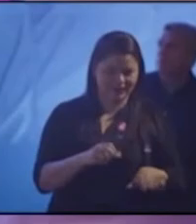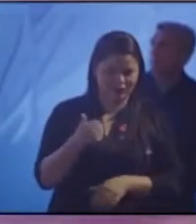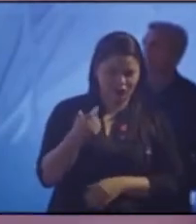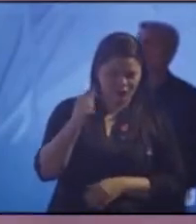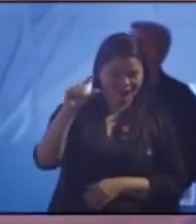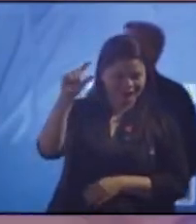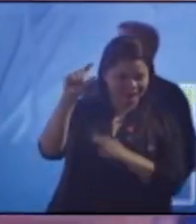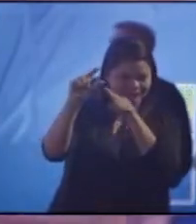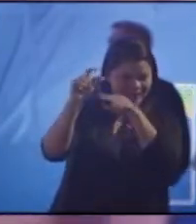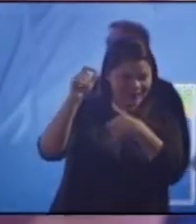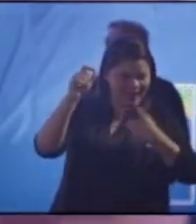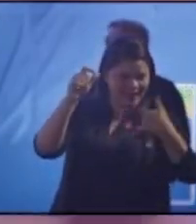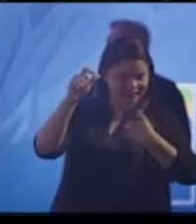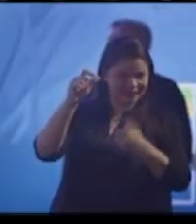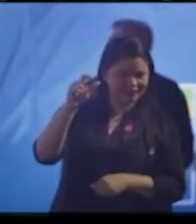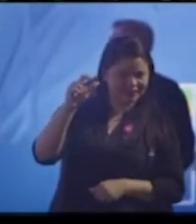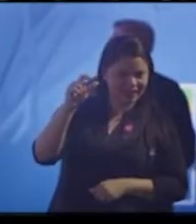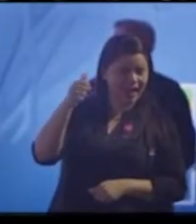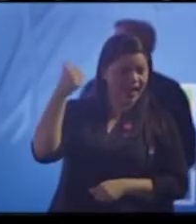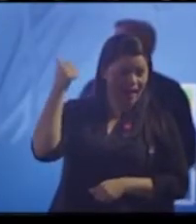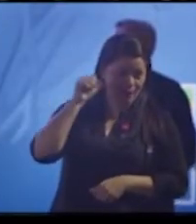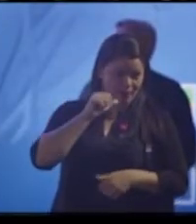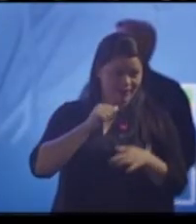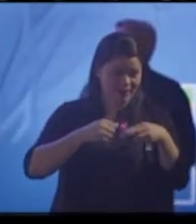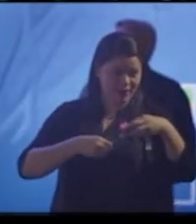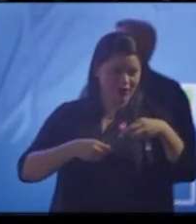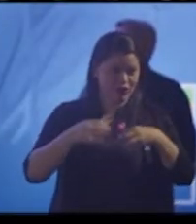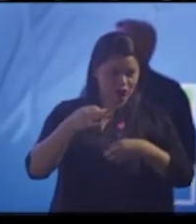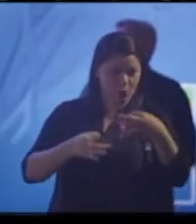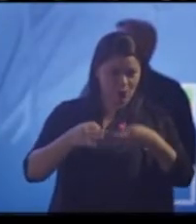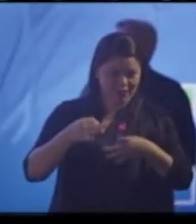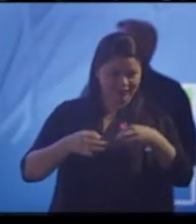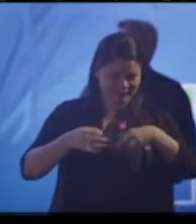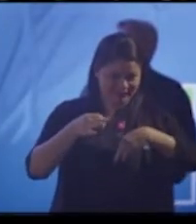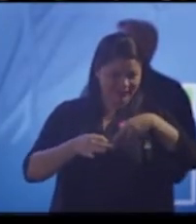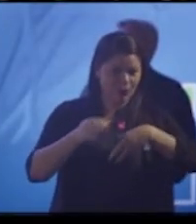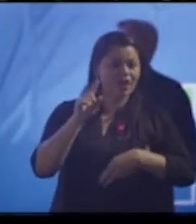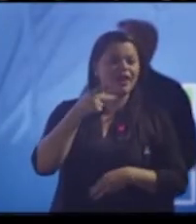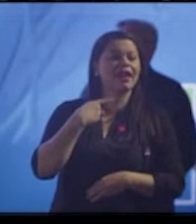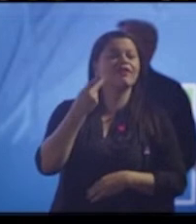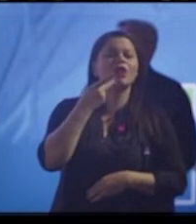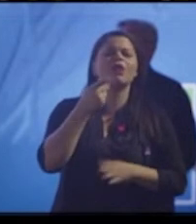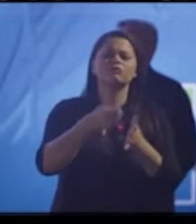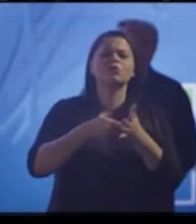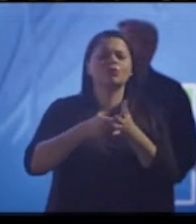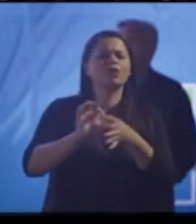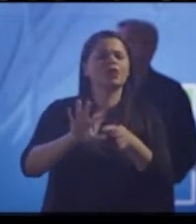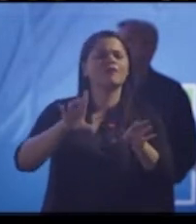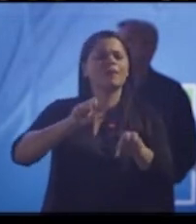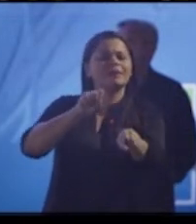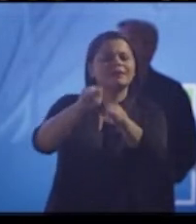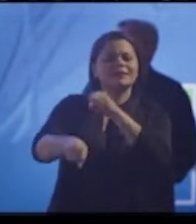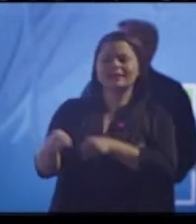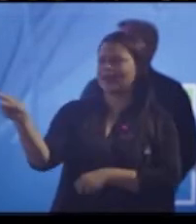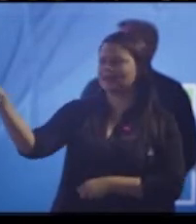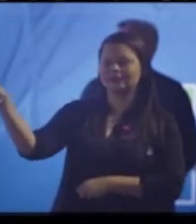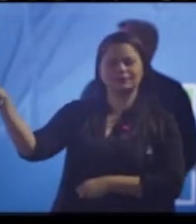militando para assassinar esse bebezinho de apenas 12